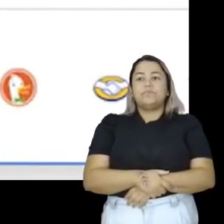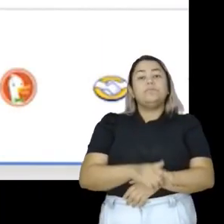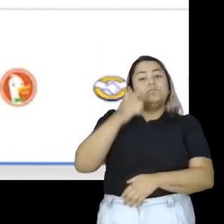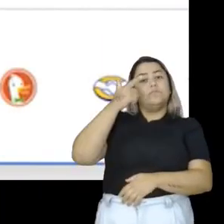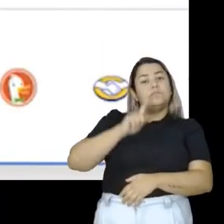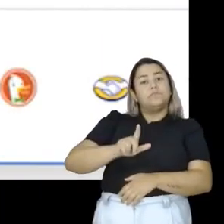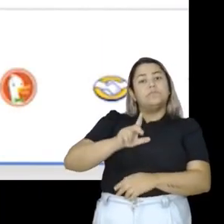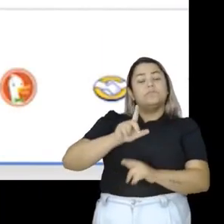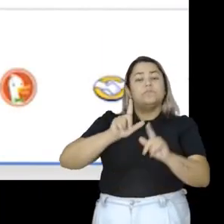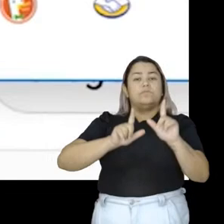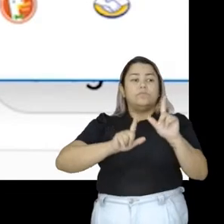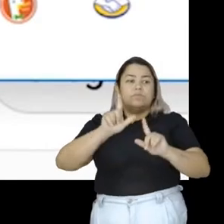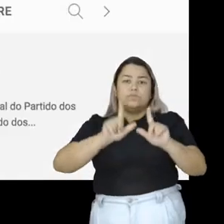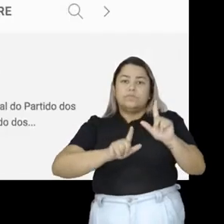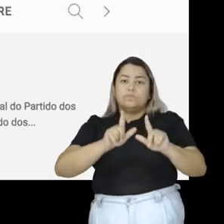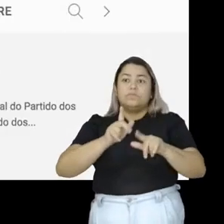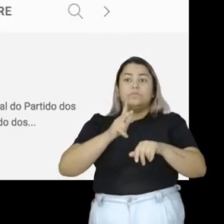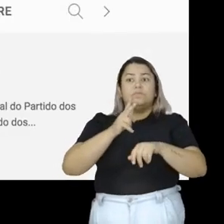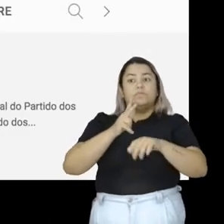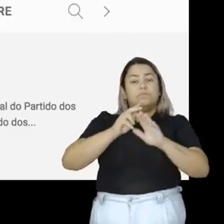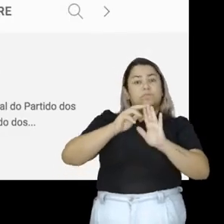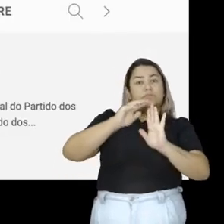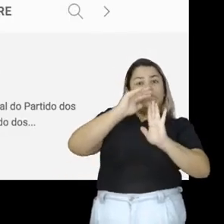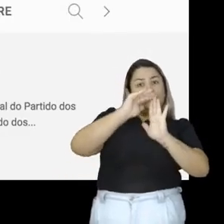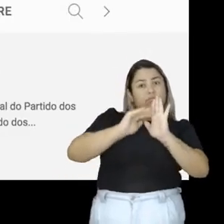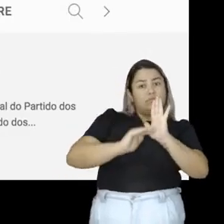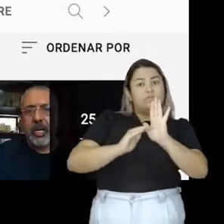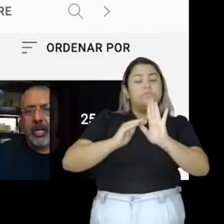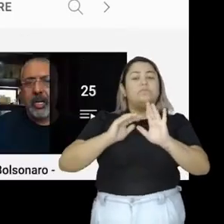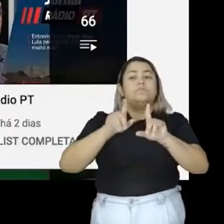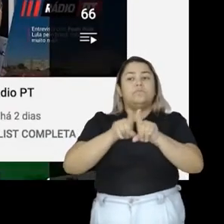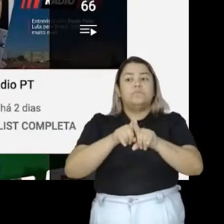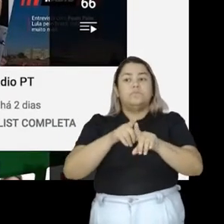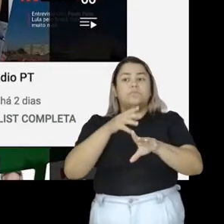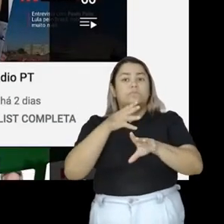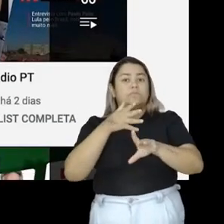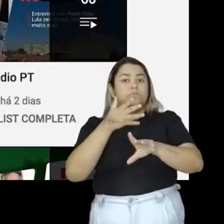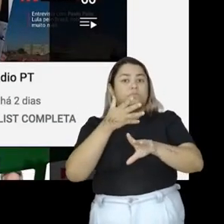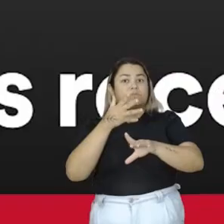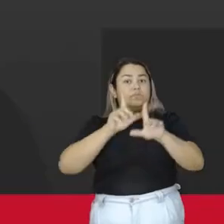Reveja esta e outras aulas na playlist TV Elas por Elas Formação,